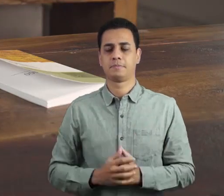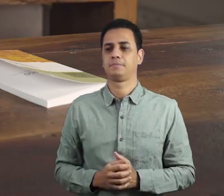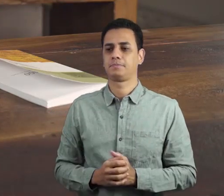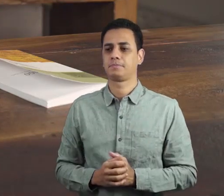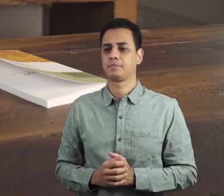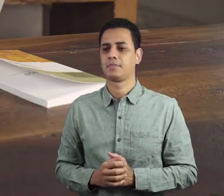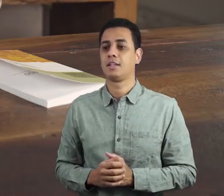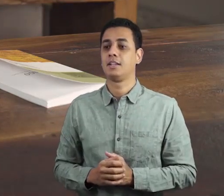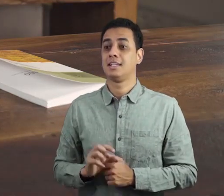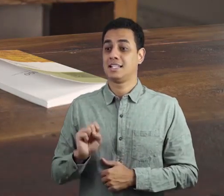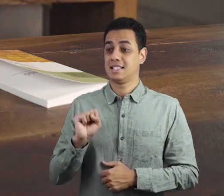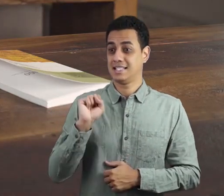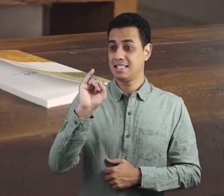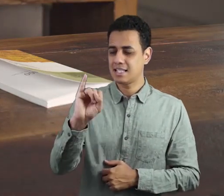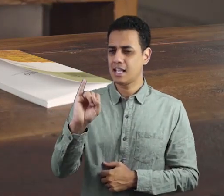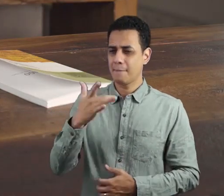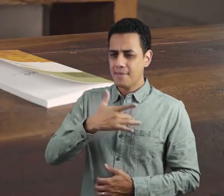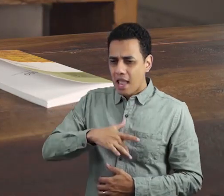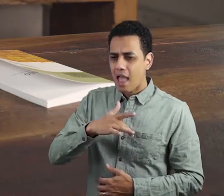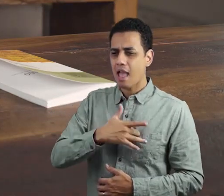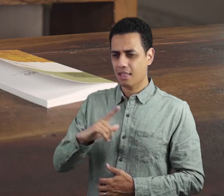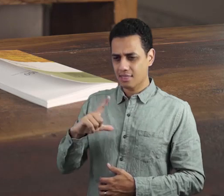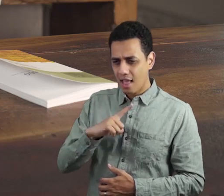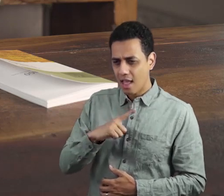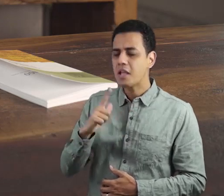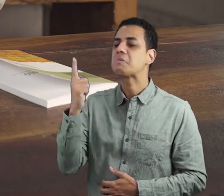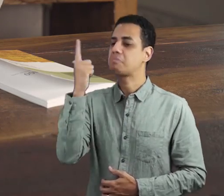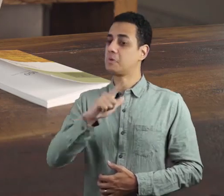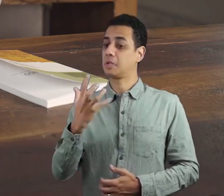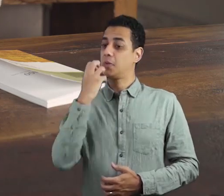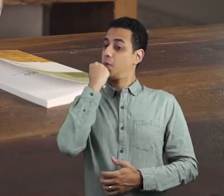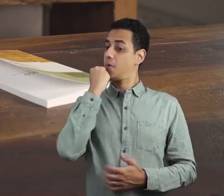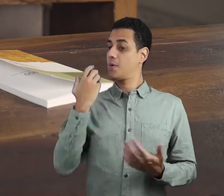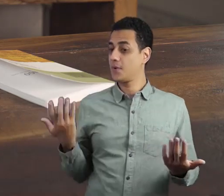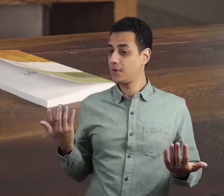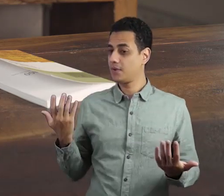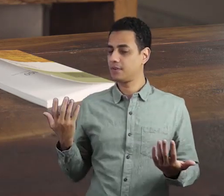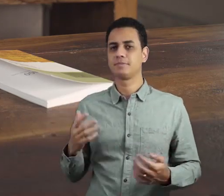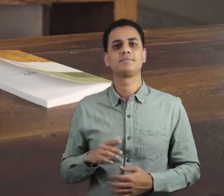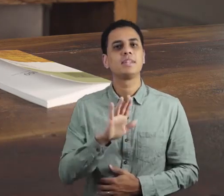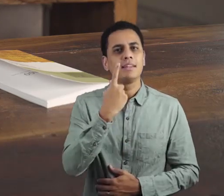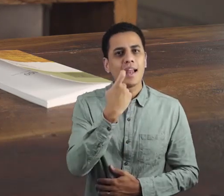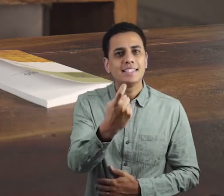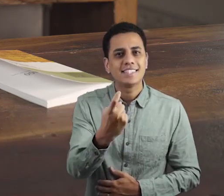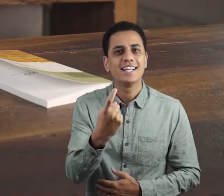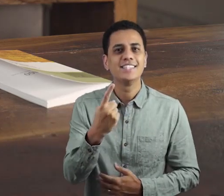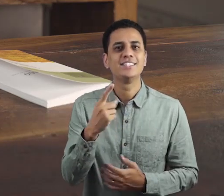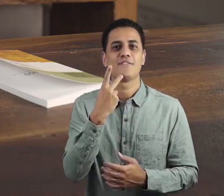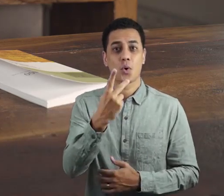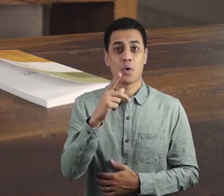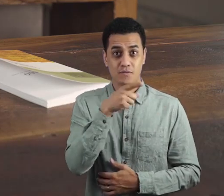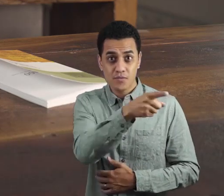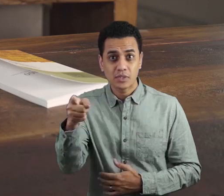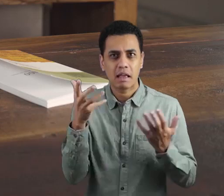começar falando que você quer lucrar, você quer ser uma pessoa que é rico, do ponto de vista aqui econômico, financeiro. Ele diz,